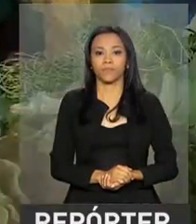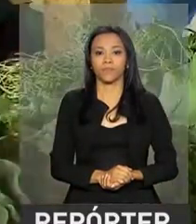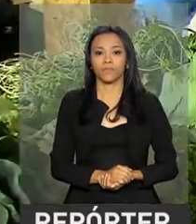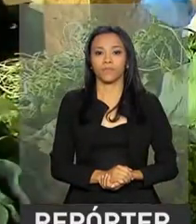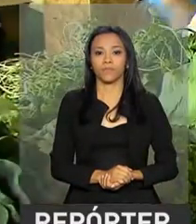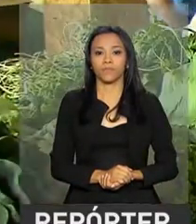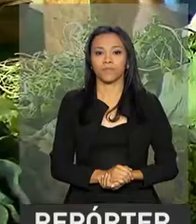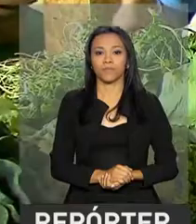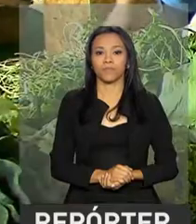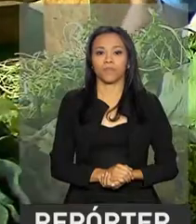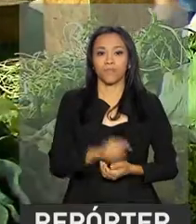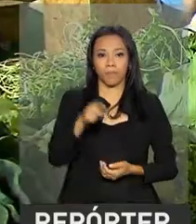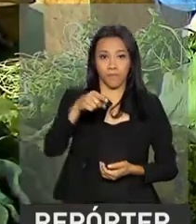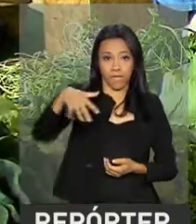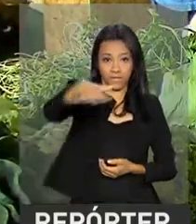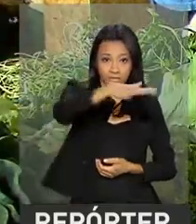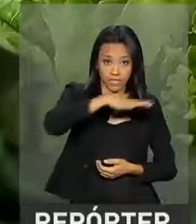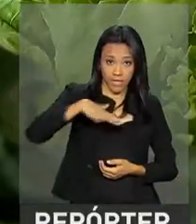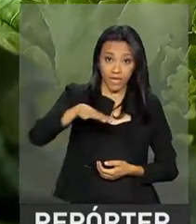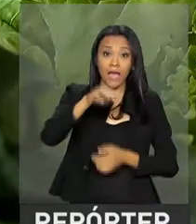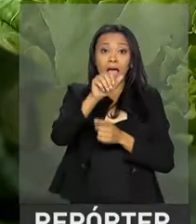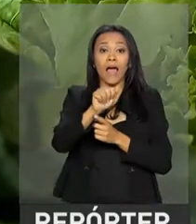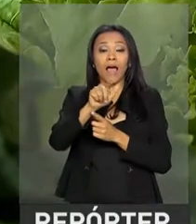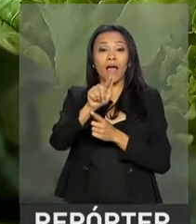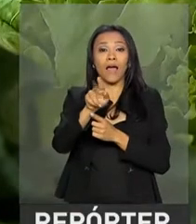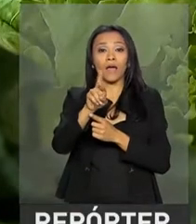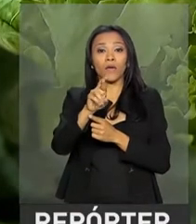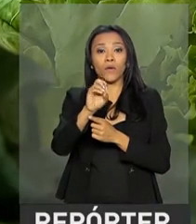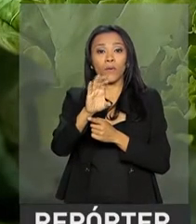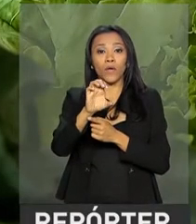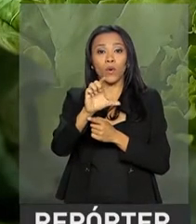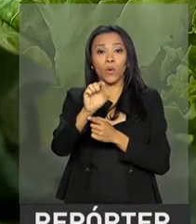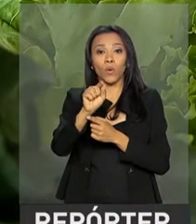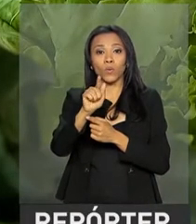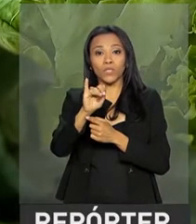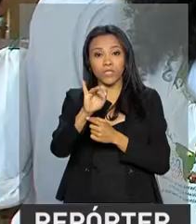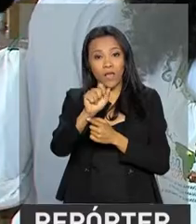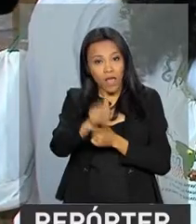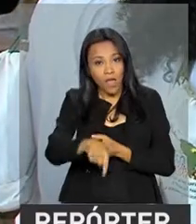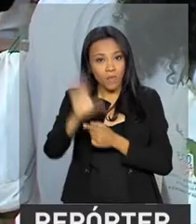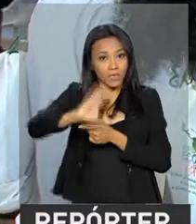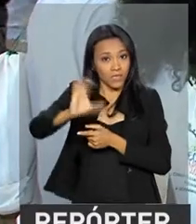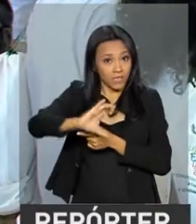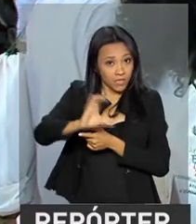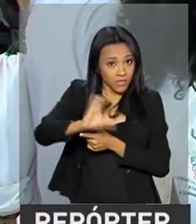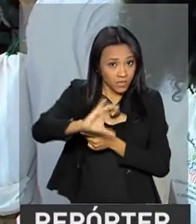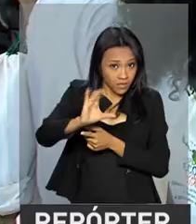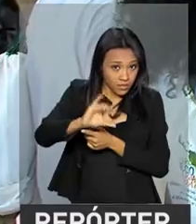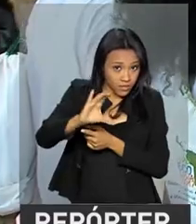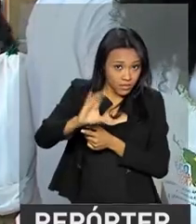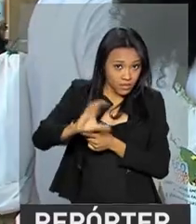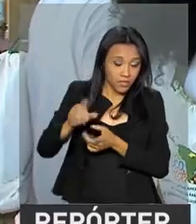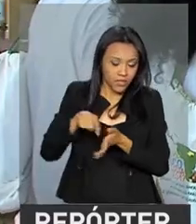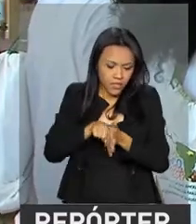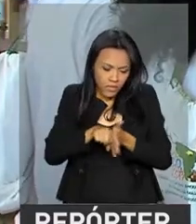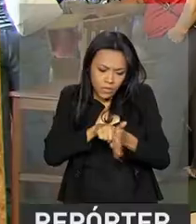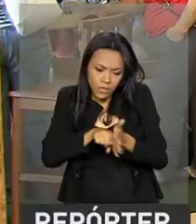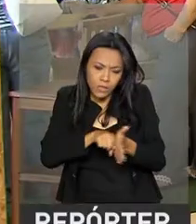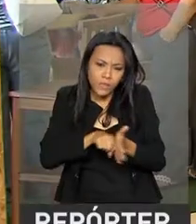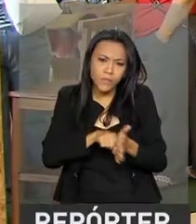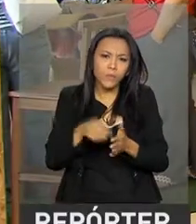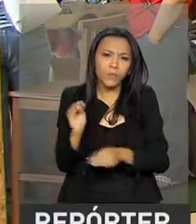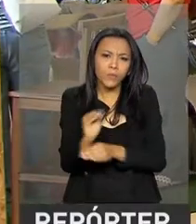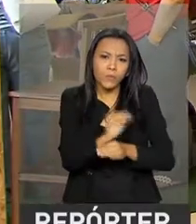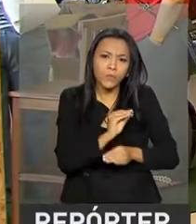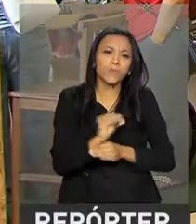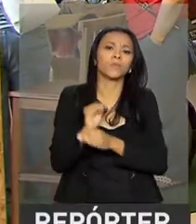A agroecologia é uma ciência que trabalha o manejo dos recursos naturais aplicado ao sistema produtivo. Esse